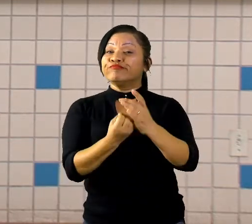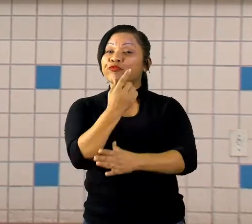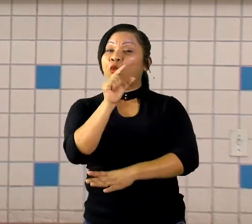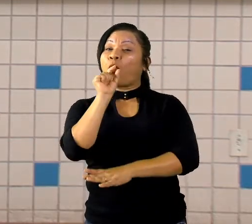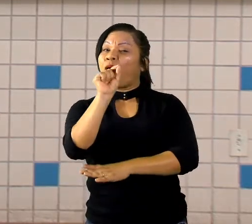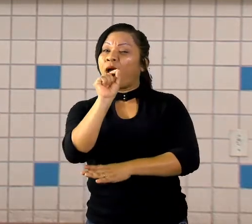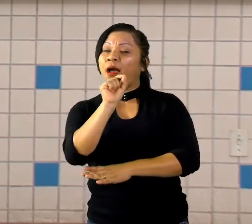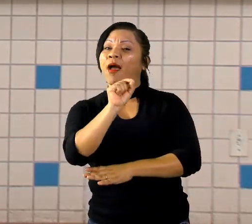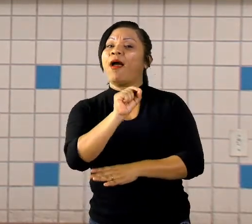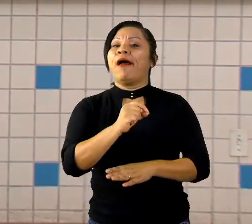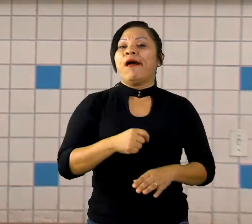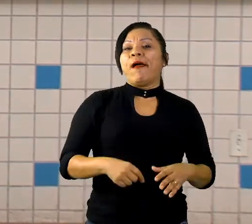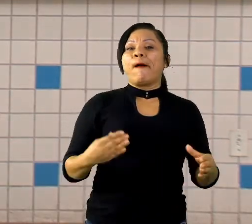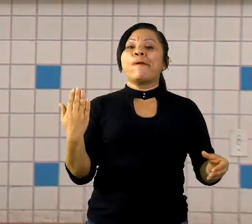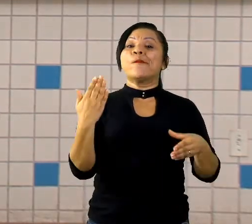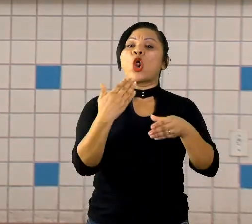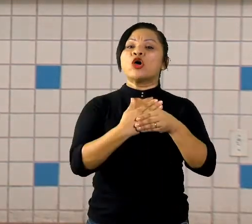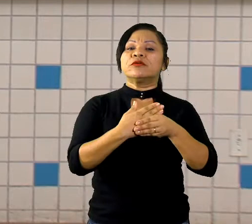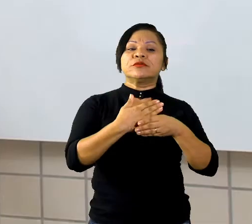administrativos.